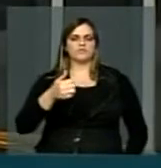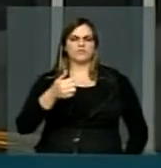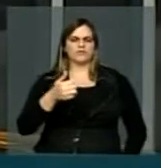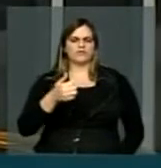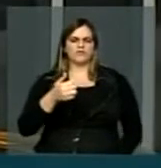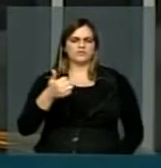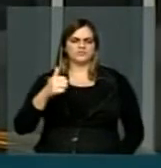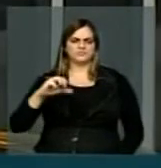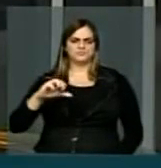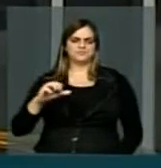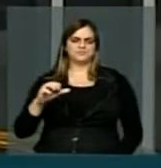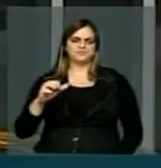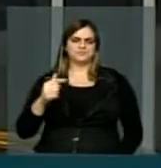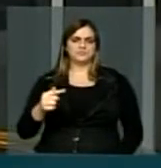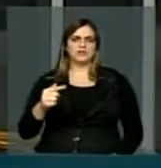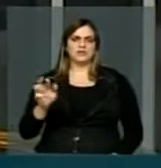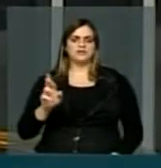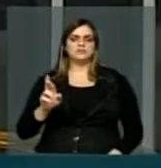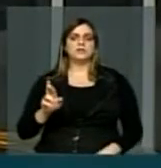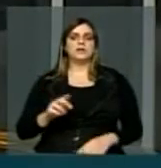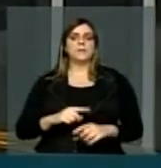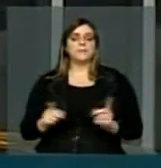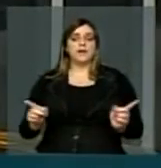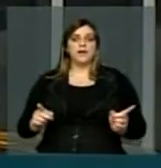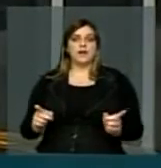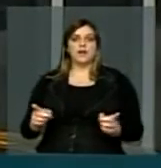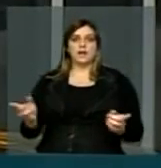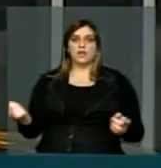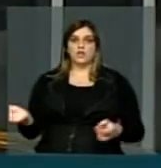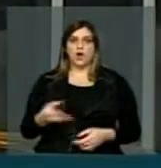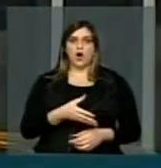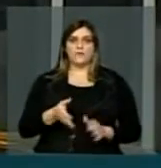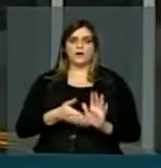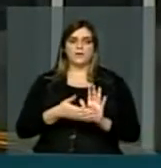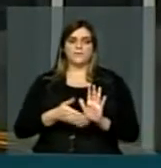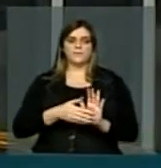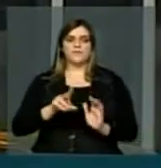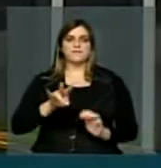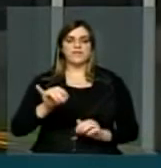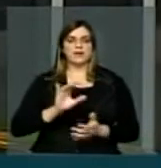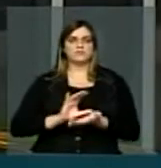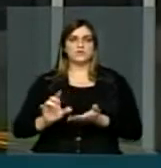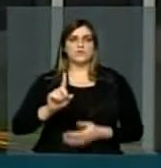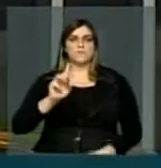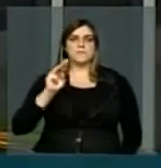498.797, e que passa a receber, pela proposta que nós aprovamos, R$